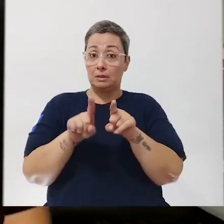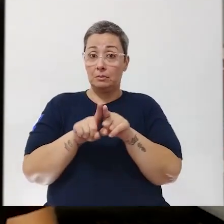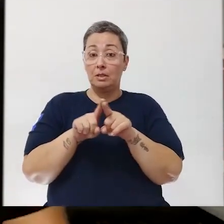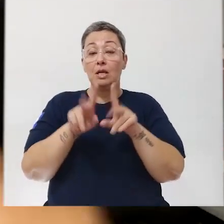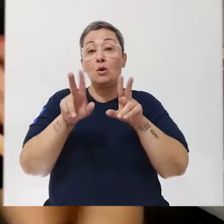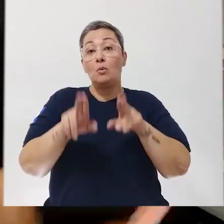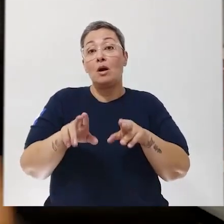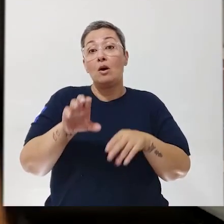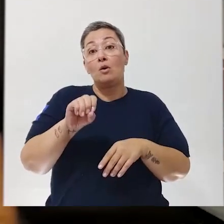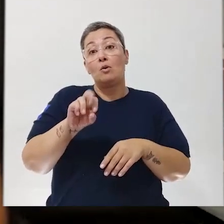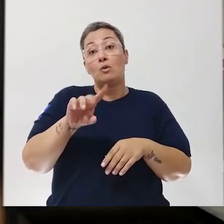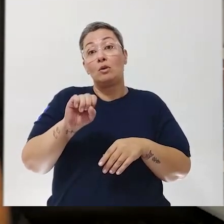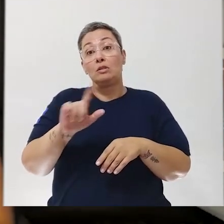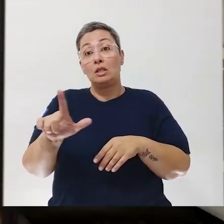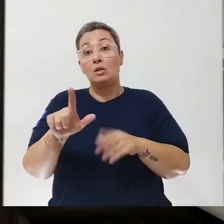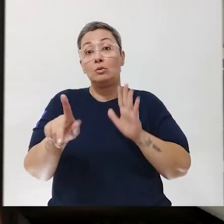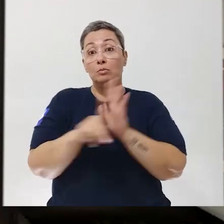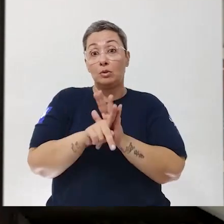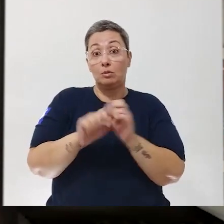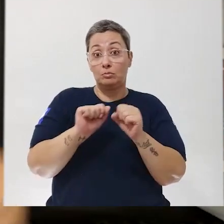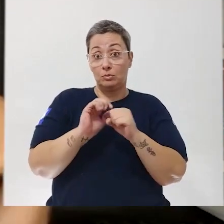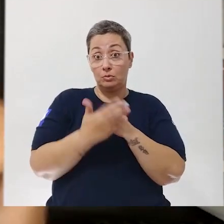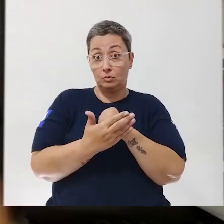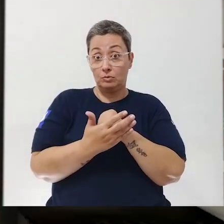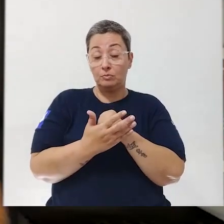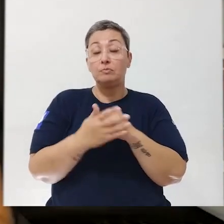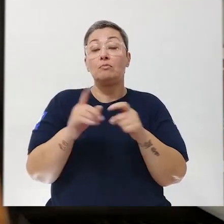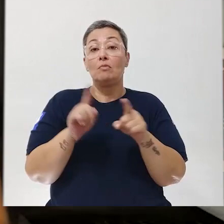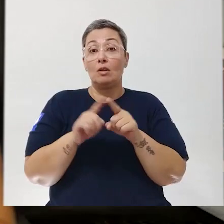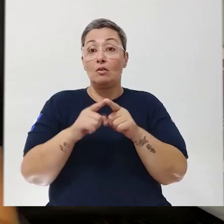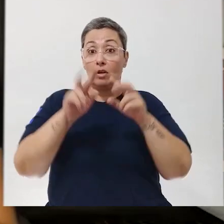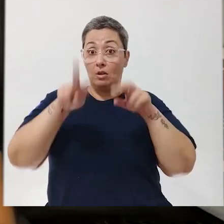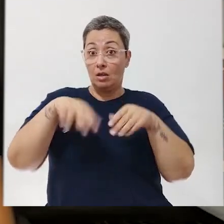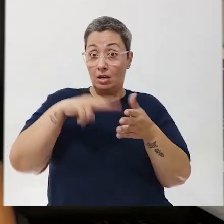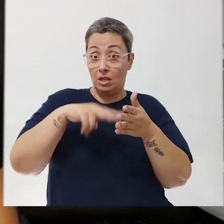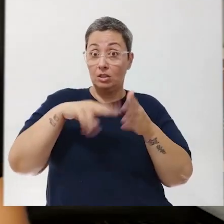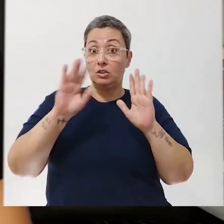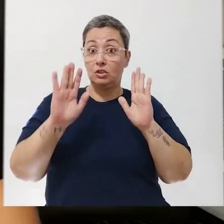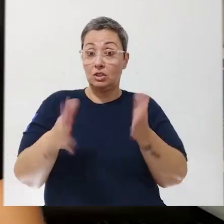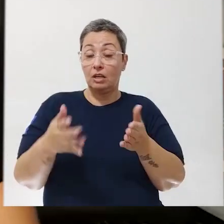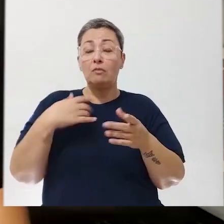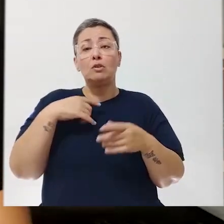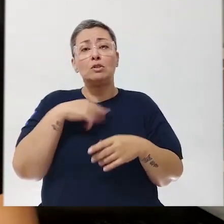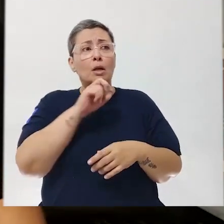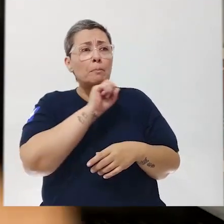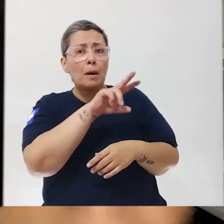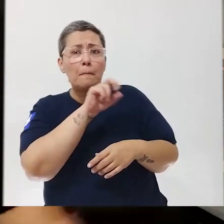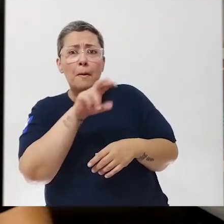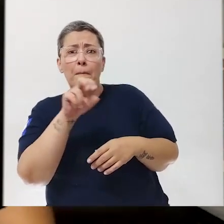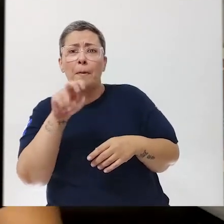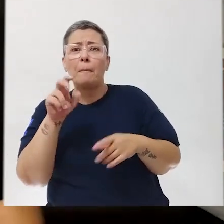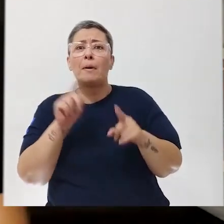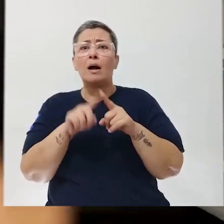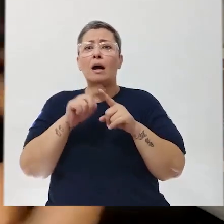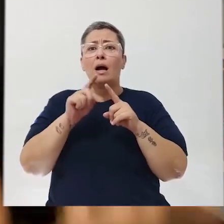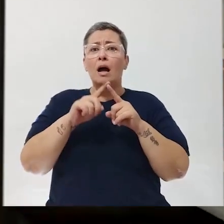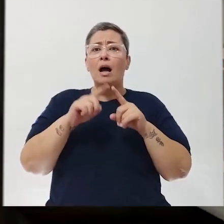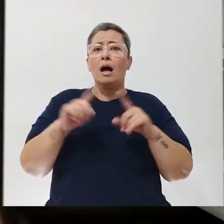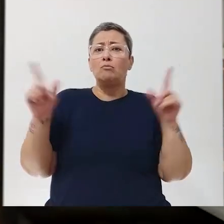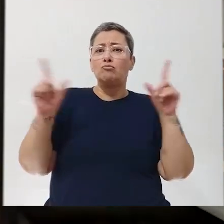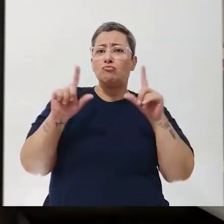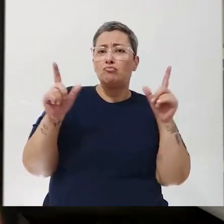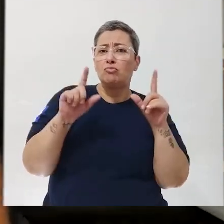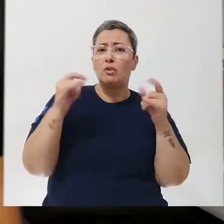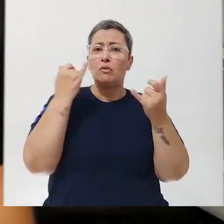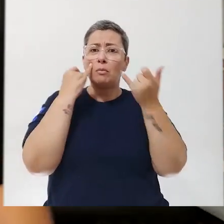assim como o cordel, né, do coronavírus, que foi o que eu li para vocês têm visto notícias e reportagens que falam